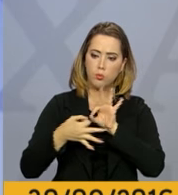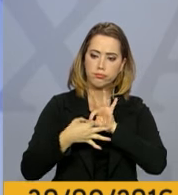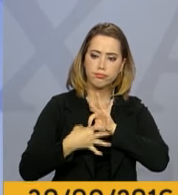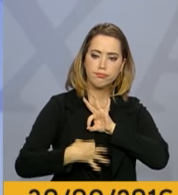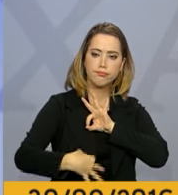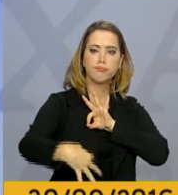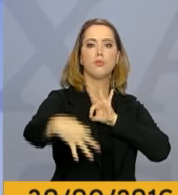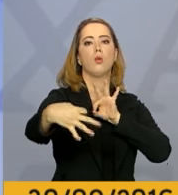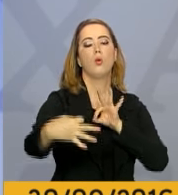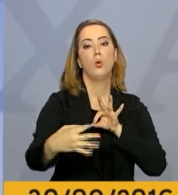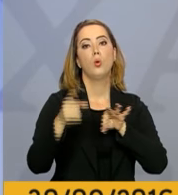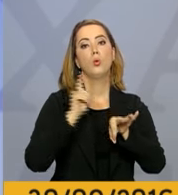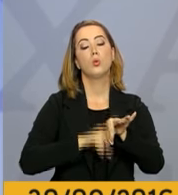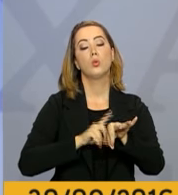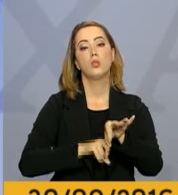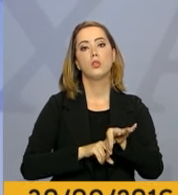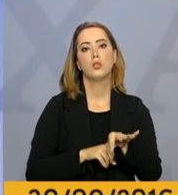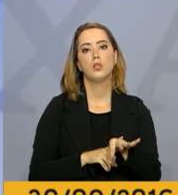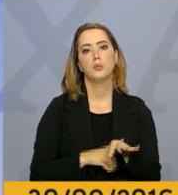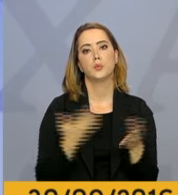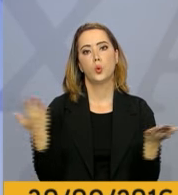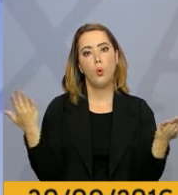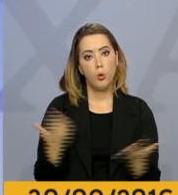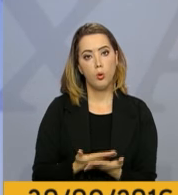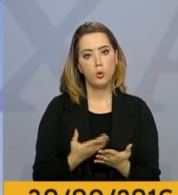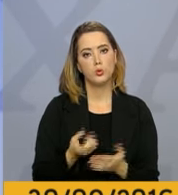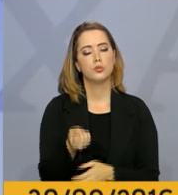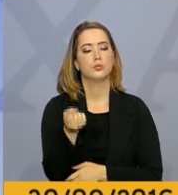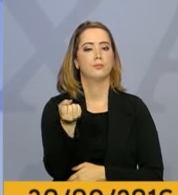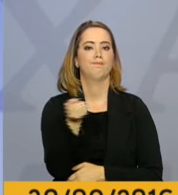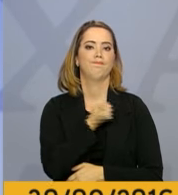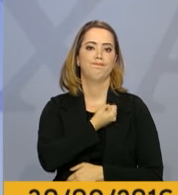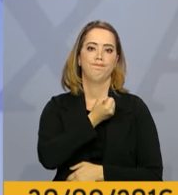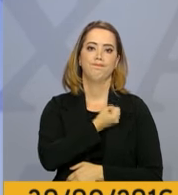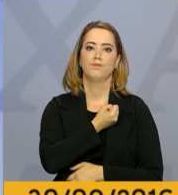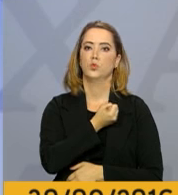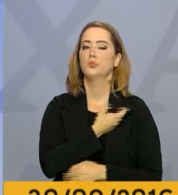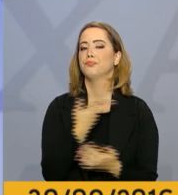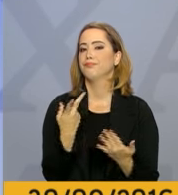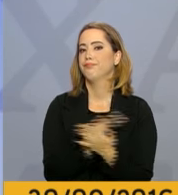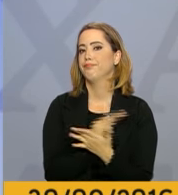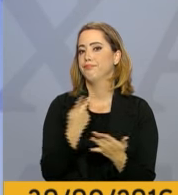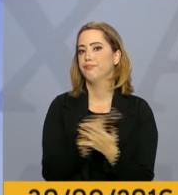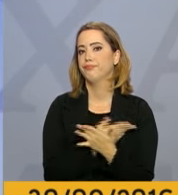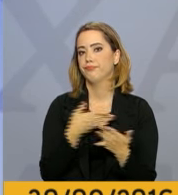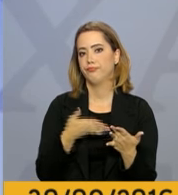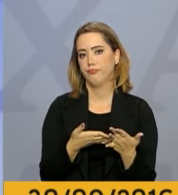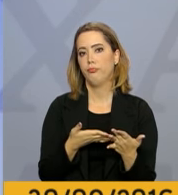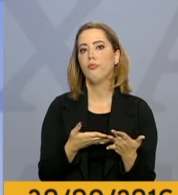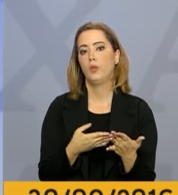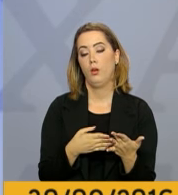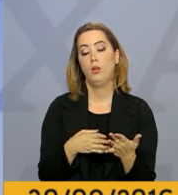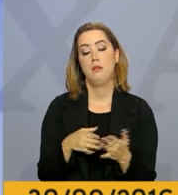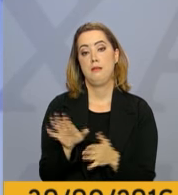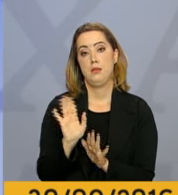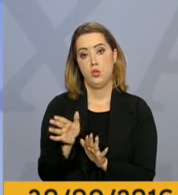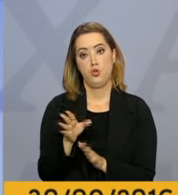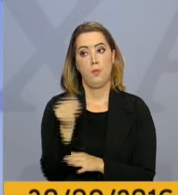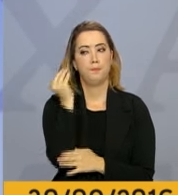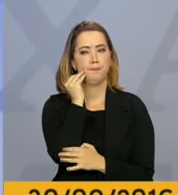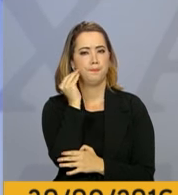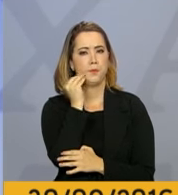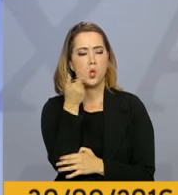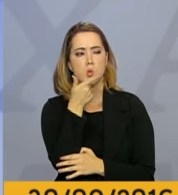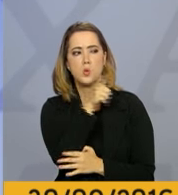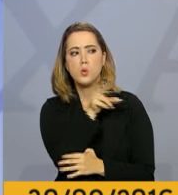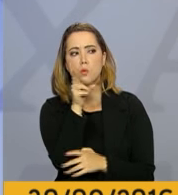Como se encontram hoje, eu já acabei de mencionar, os números não fecham. E experiências de outros países